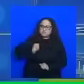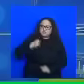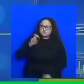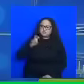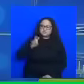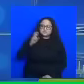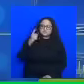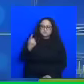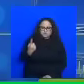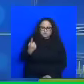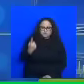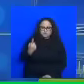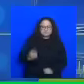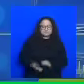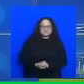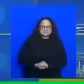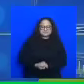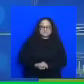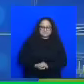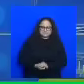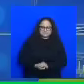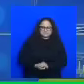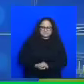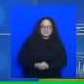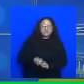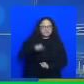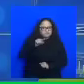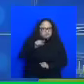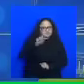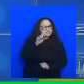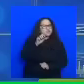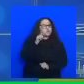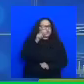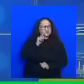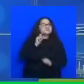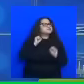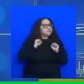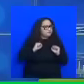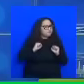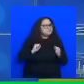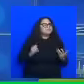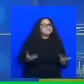51. Vermelha, 51. Este prêmio pode sair para você hoje.